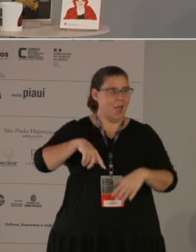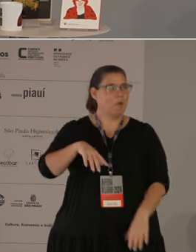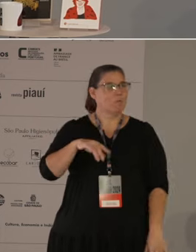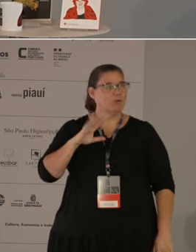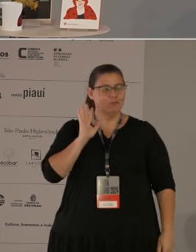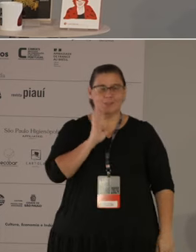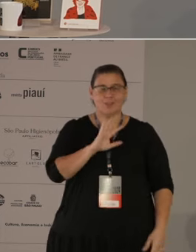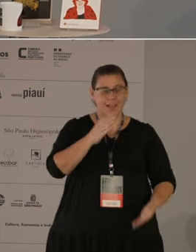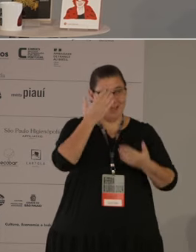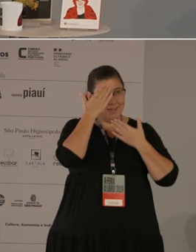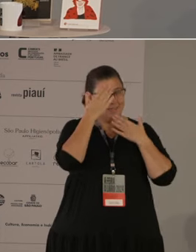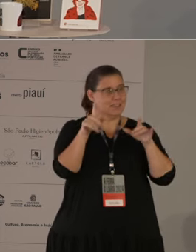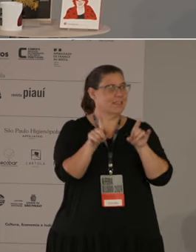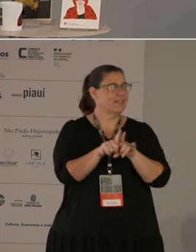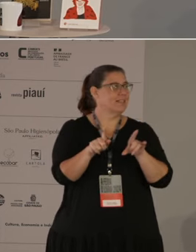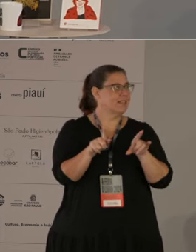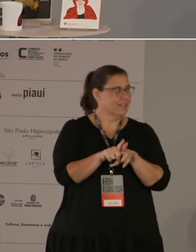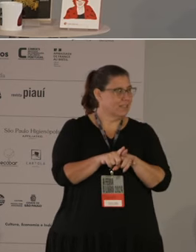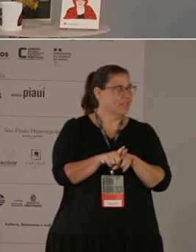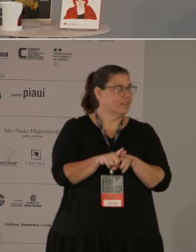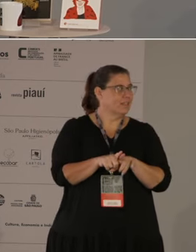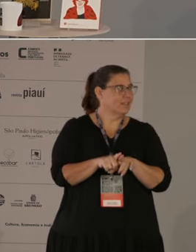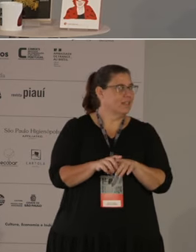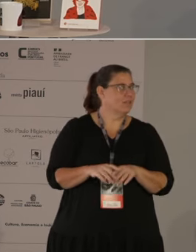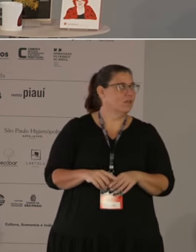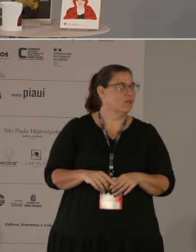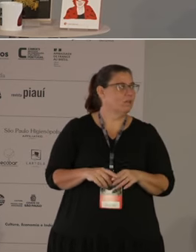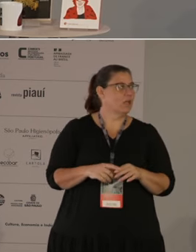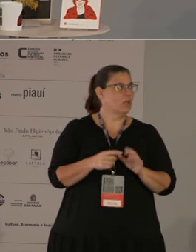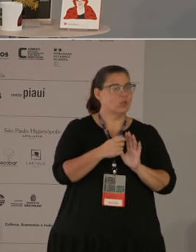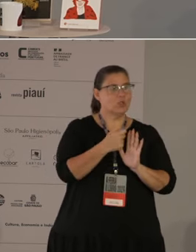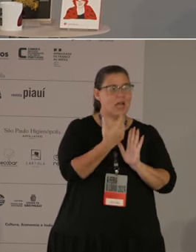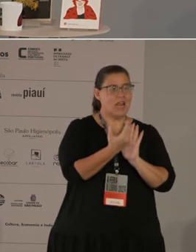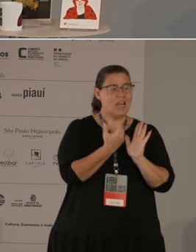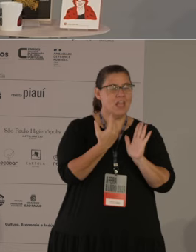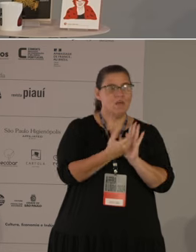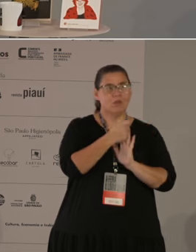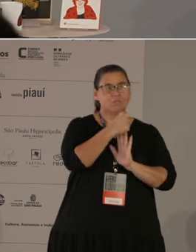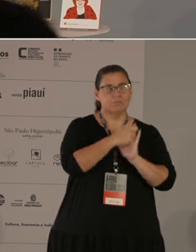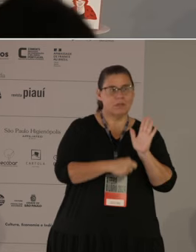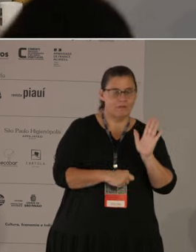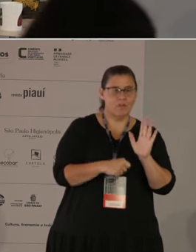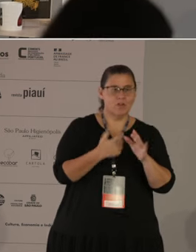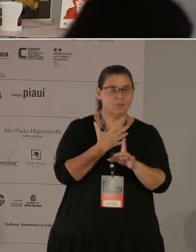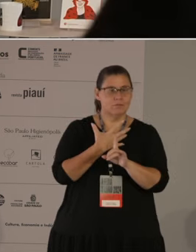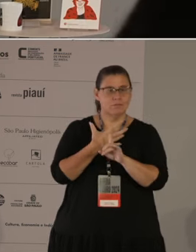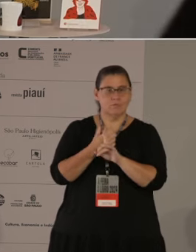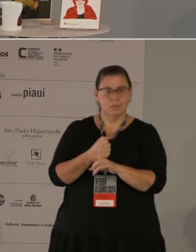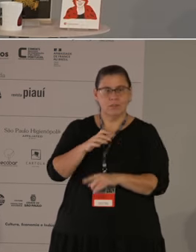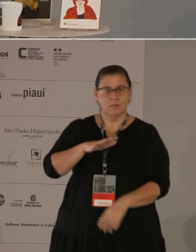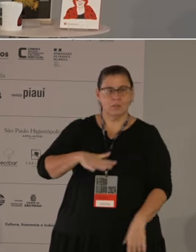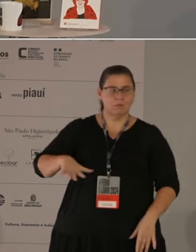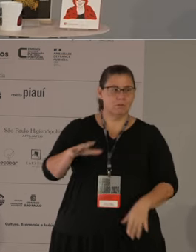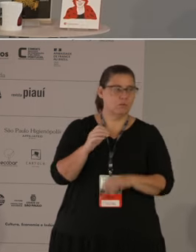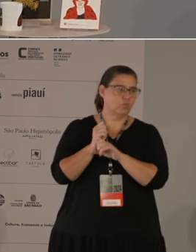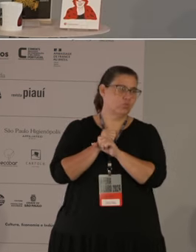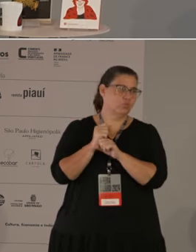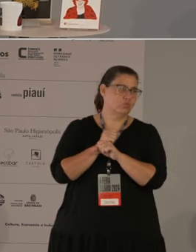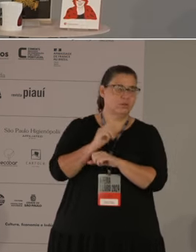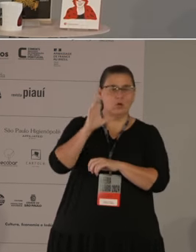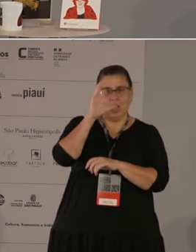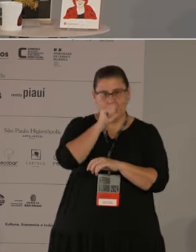Eu queria agradecer vocês dois aqui pelos livros que vocês escreveram, que são livros inspiradores. Né. Apesar de estar nesse campo há muitos anos, aprendi